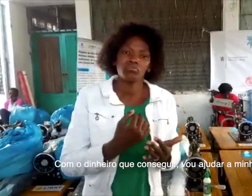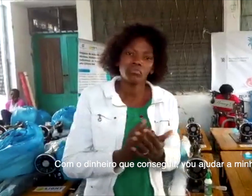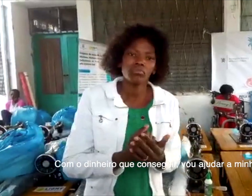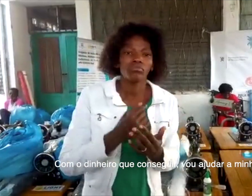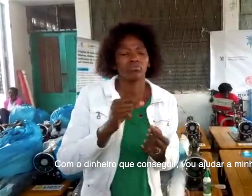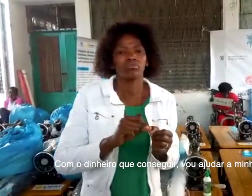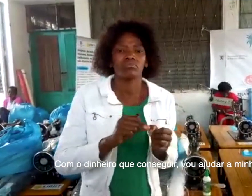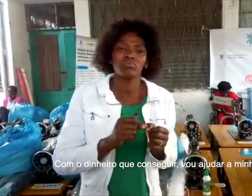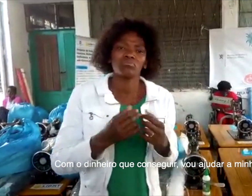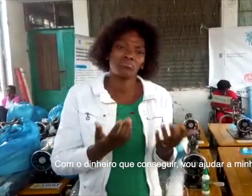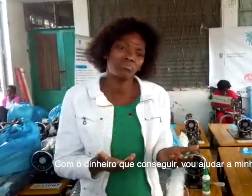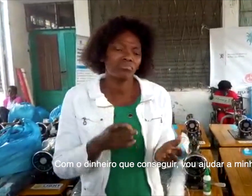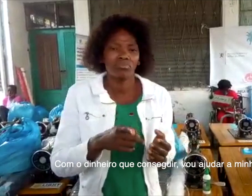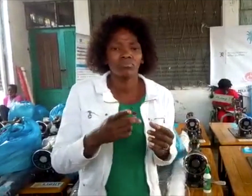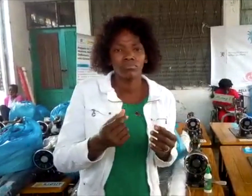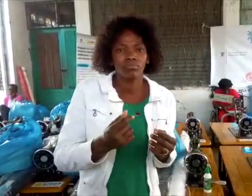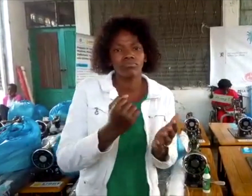a minha família